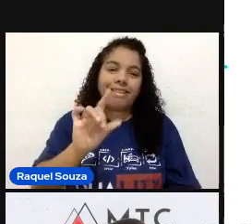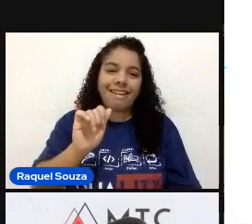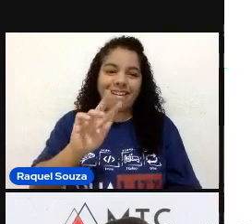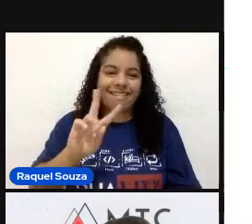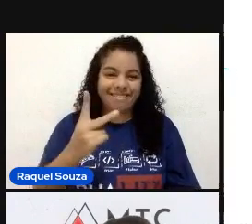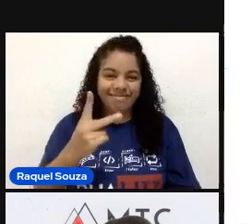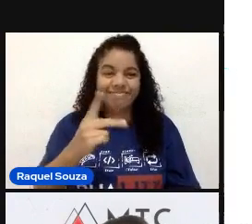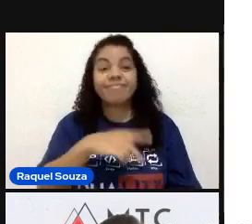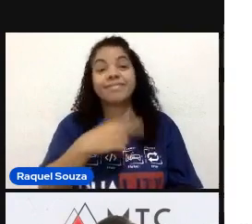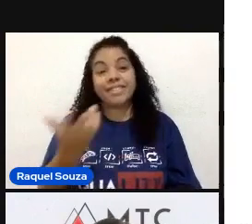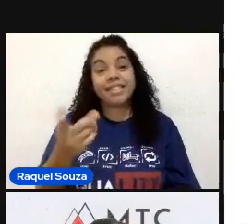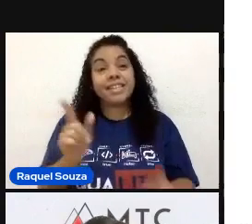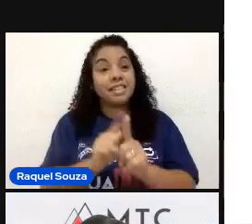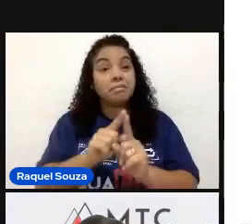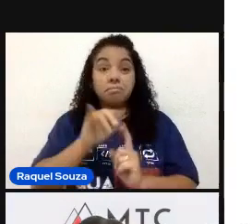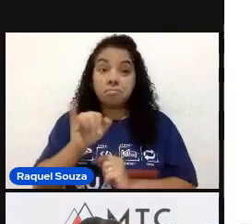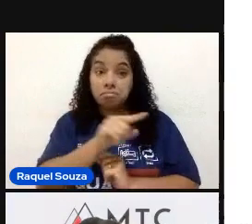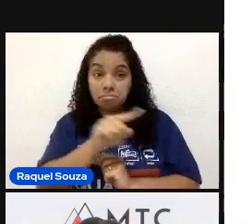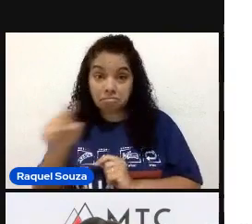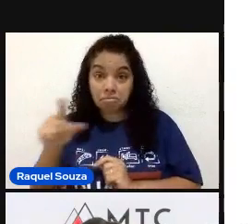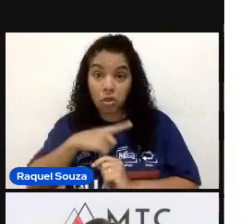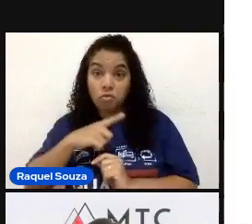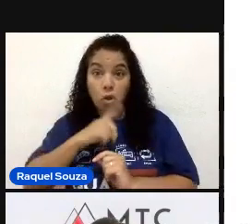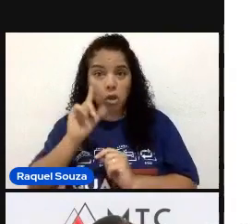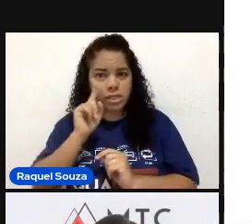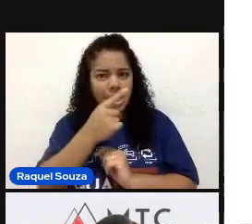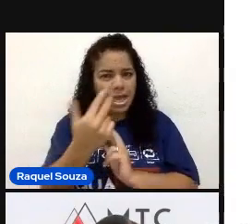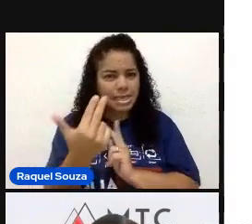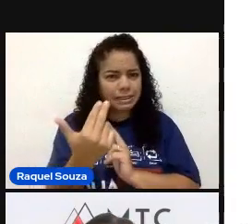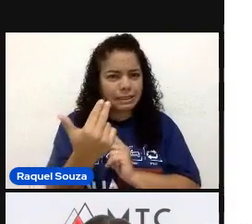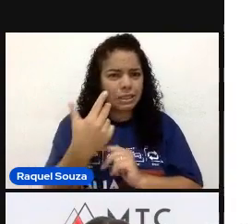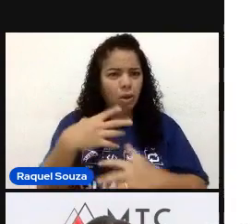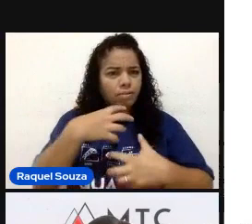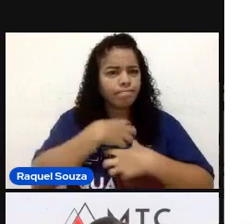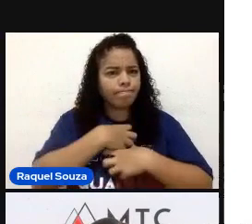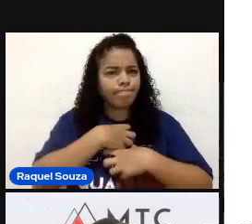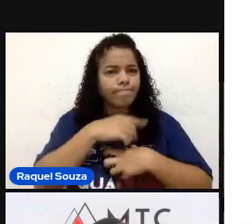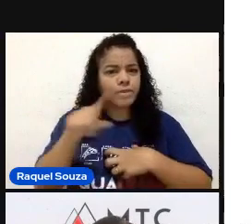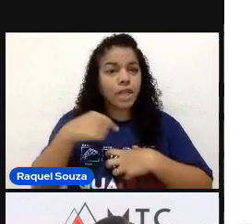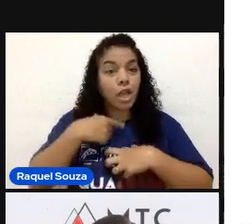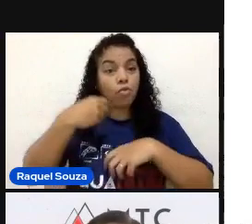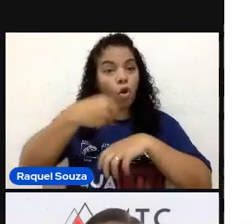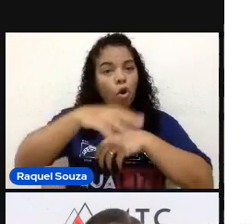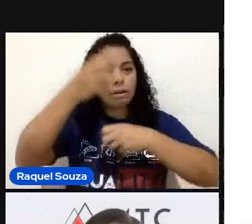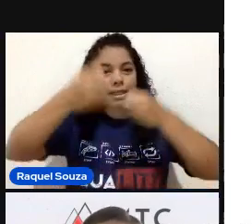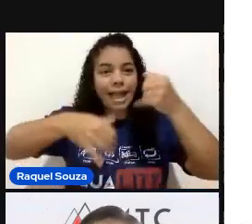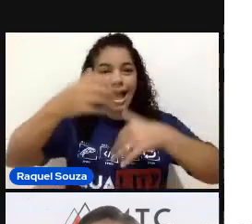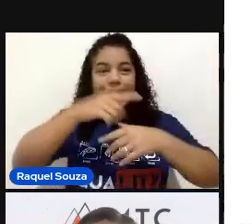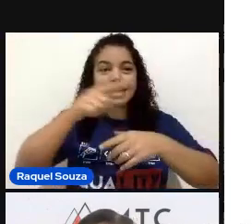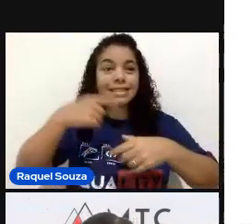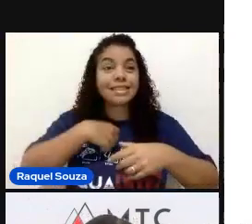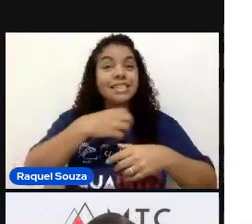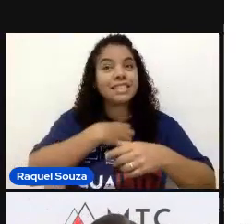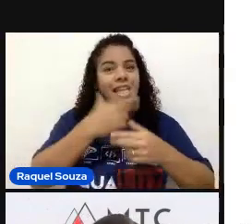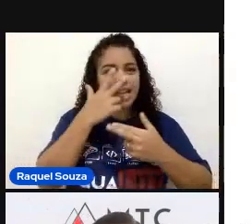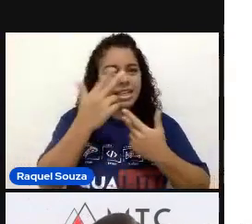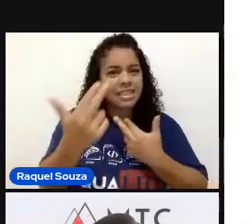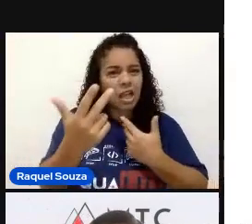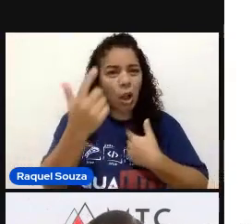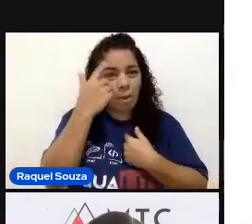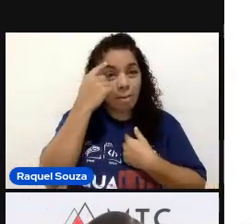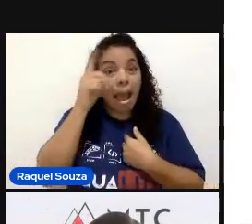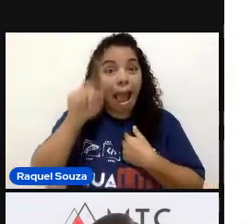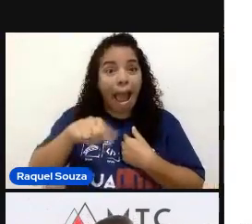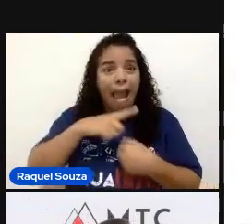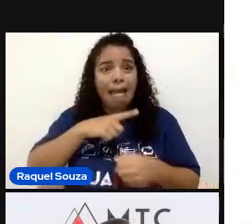antes de tudo, caso vocês se identifiquem com alguns sintomas que eu vou falar, não quer dizer que vocês tenham